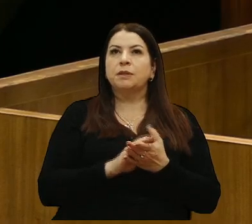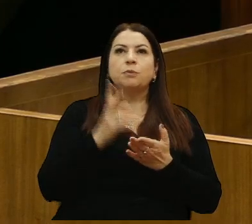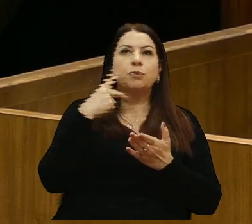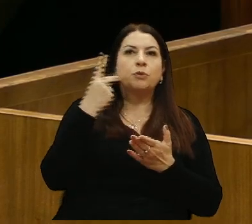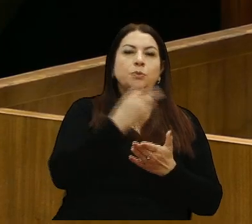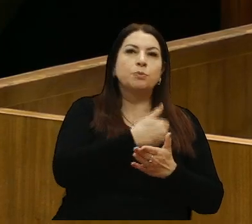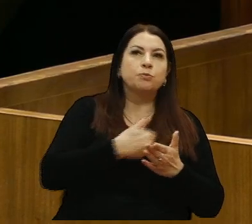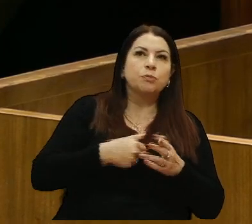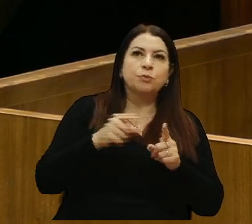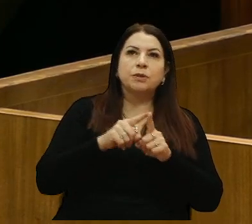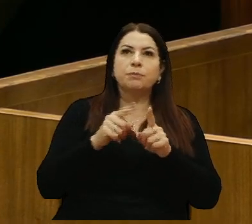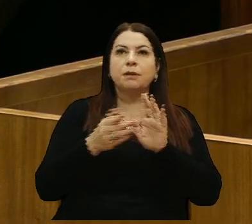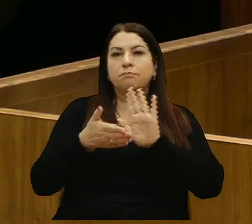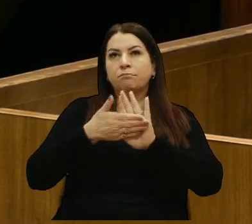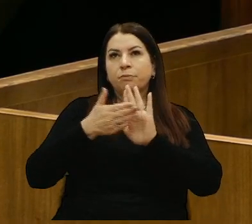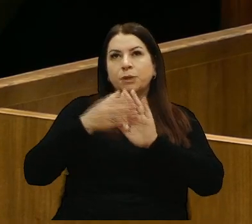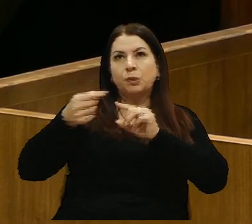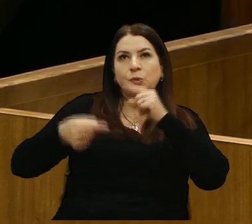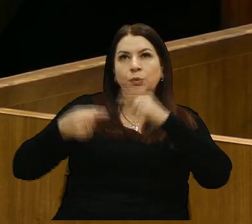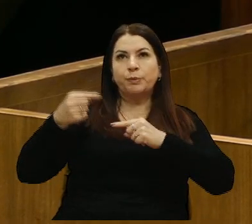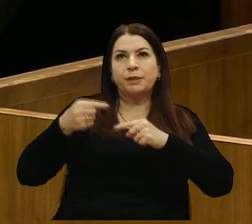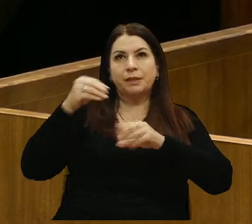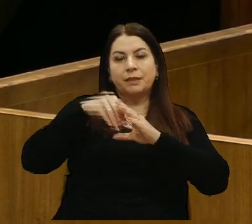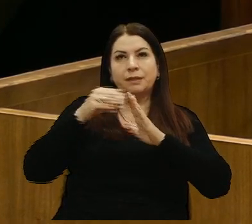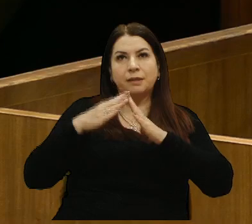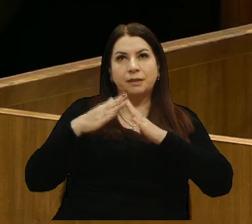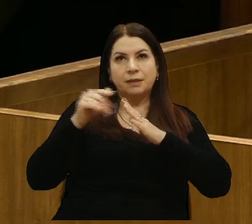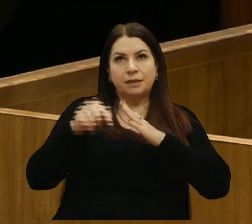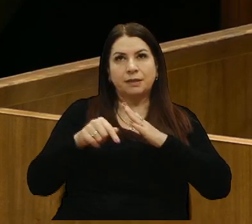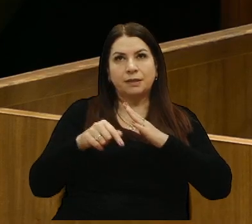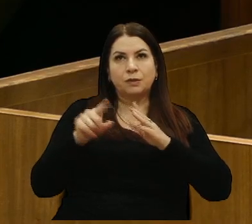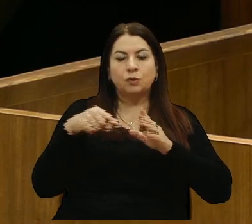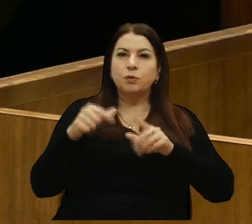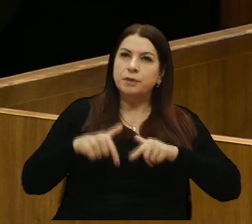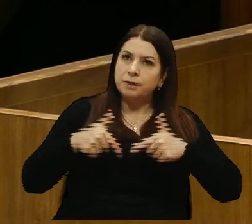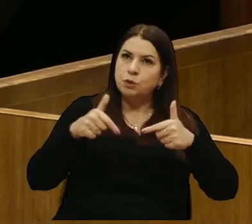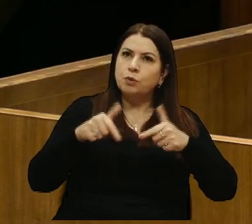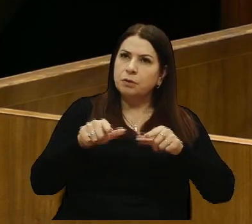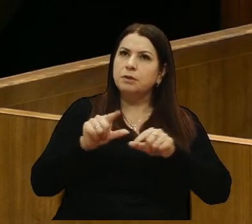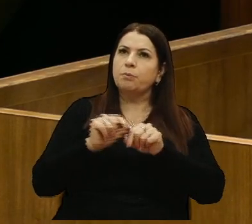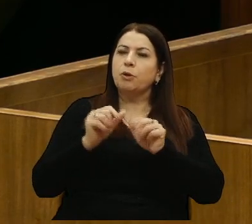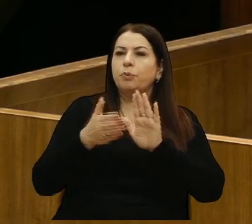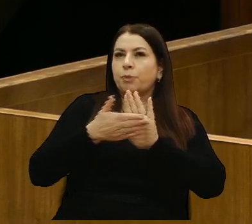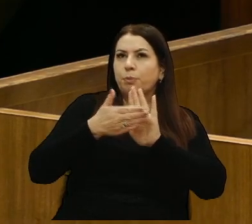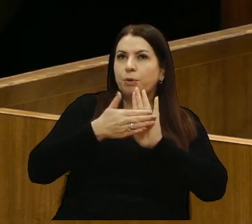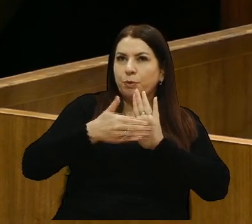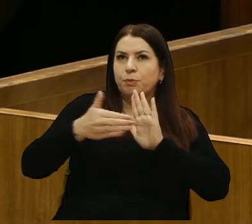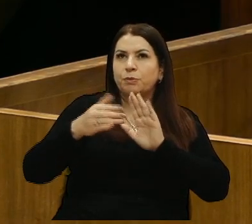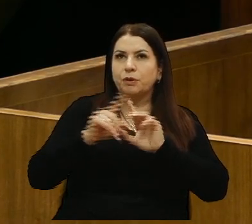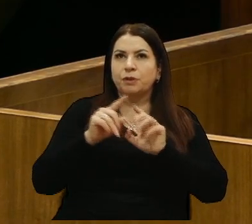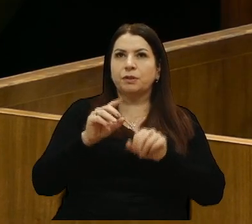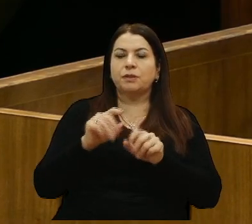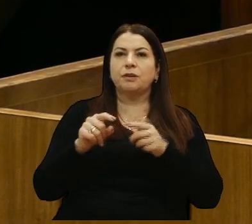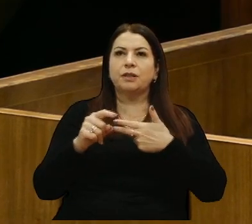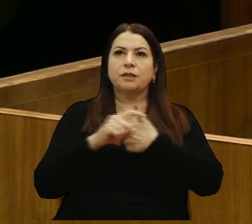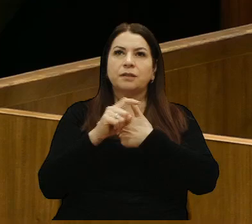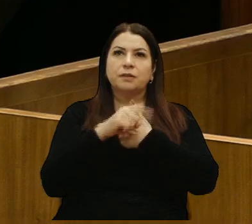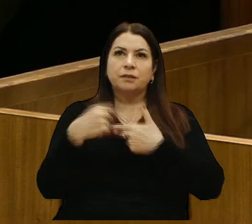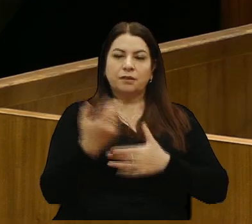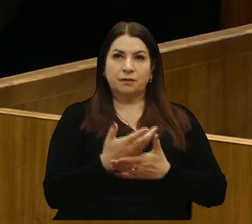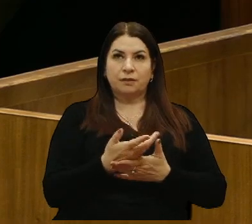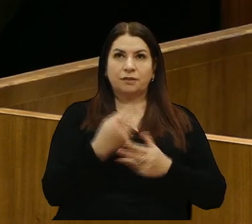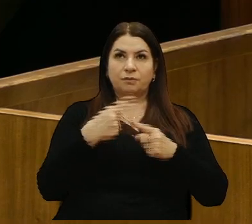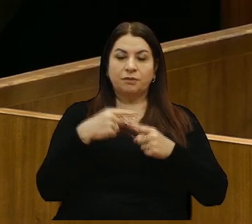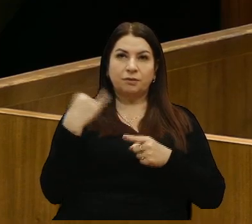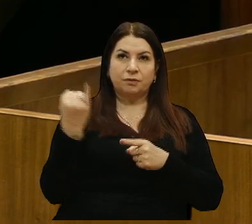políticas públicas, quanto na pauta da discussão dentro dessa Casa Legislativa, quanto nas ações que a gente pode propor a partir do nosso Executivo. Por que é